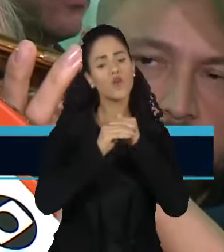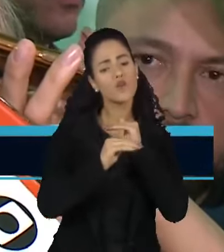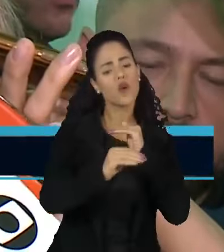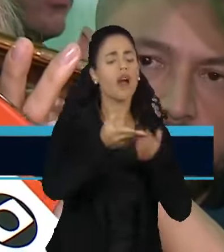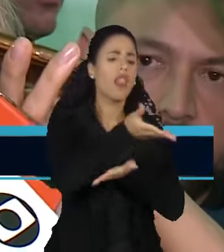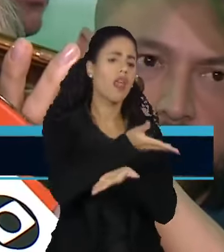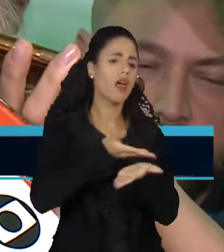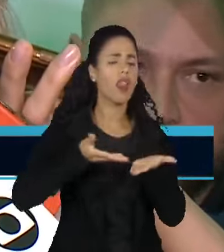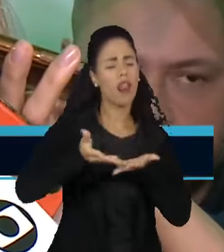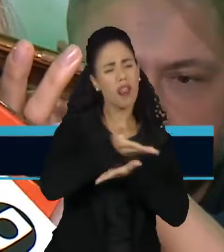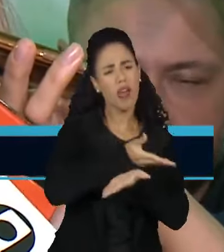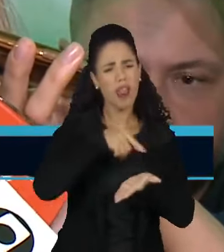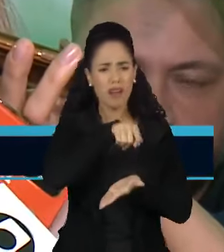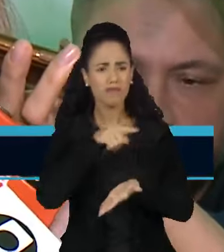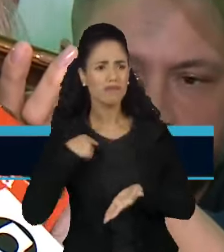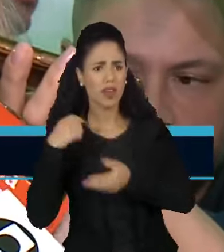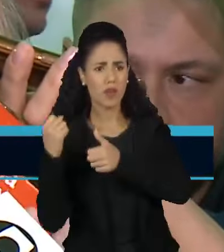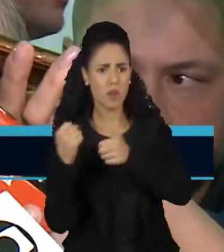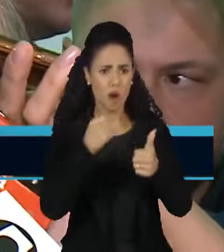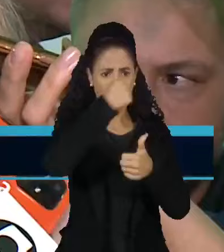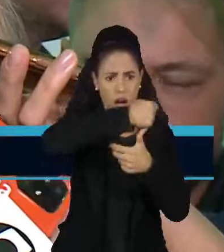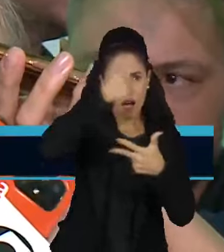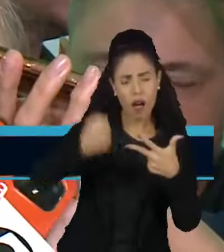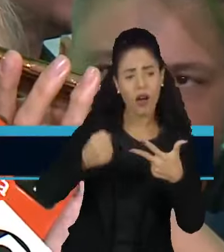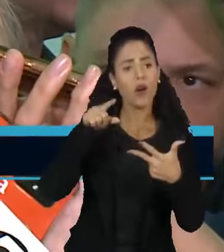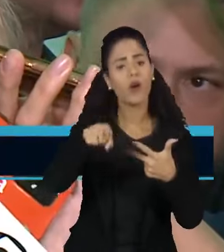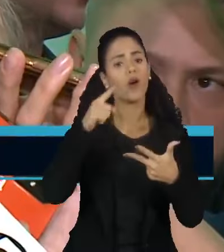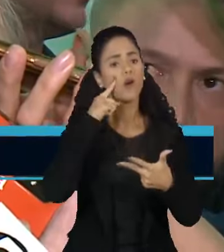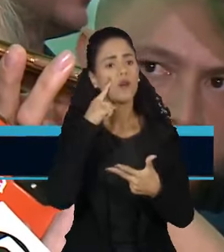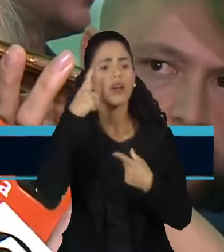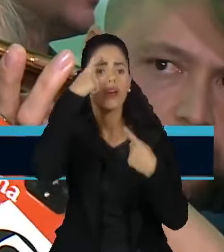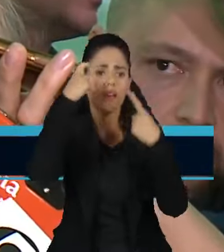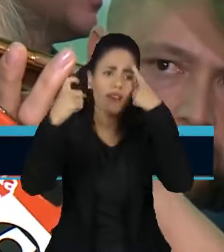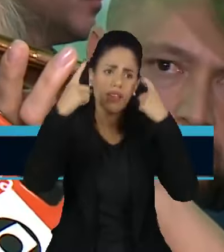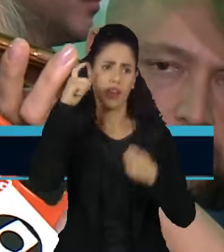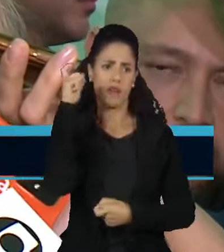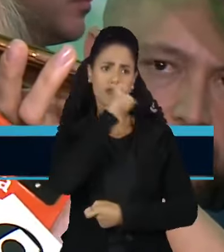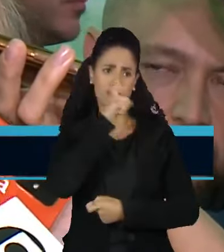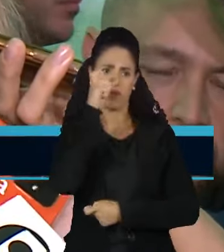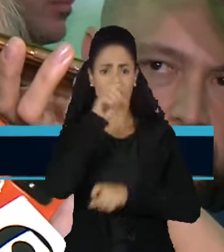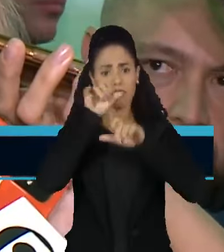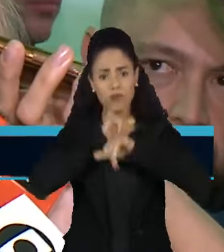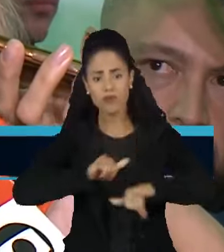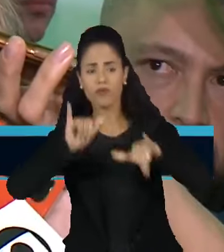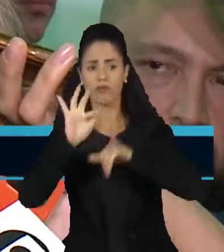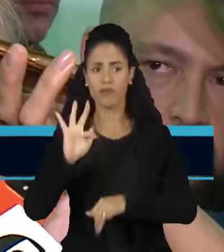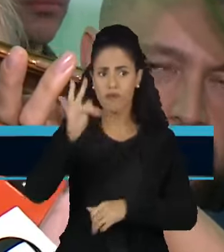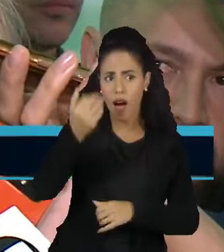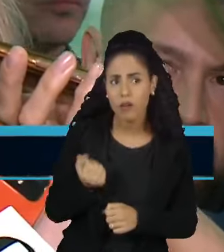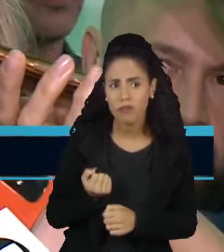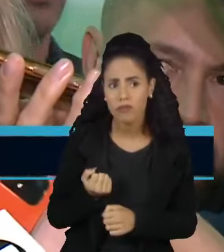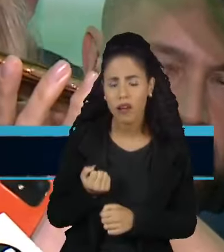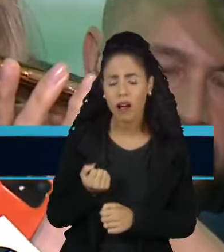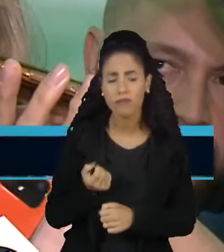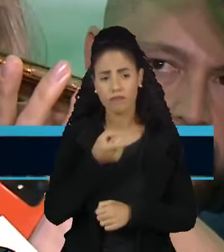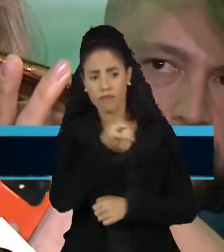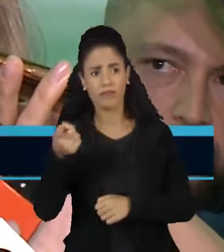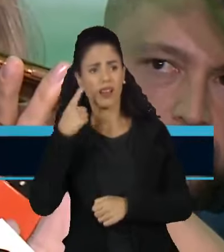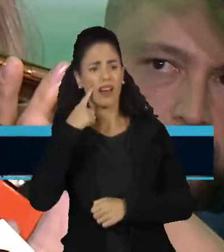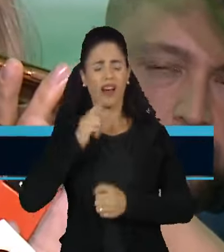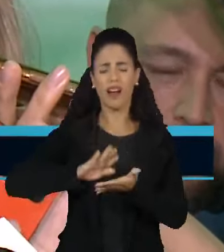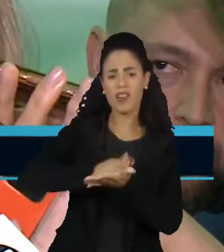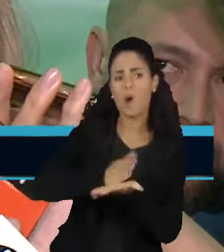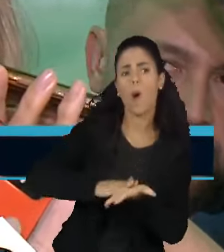estabilidade da relação harmônica entre os poderes, fiquem plantando essas mentiras, essas notícias falsas que incomodam